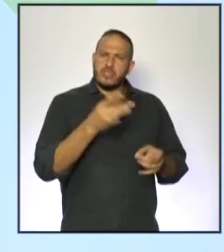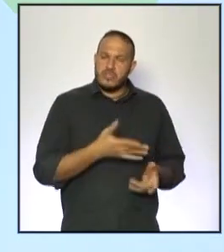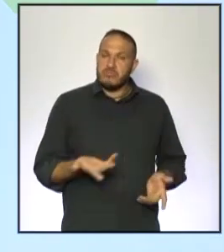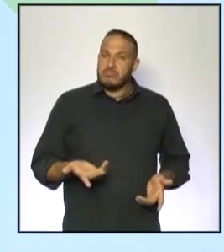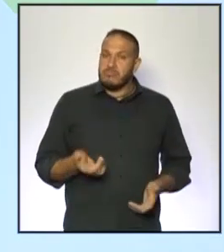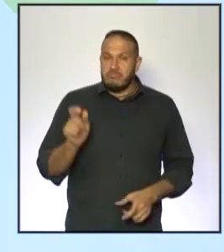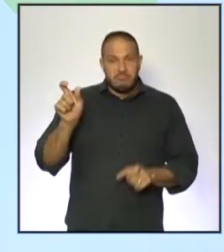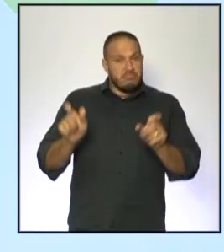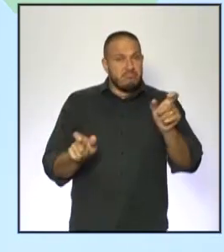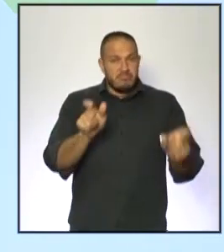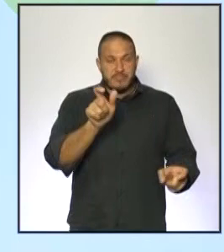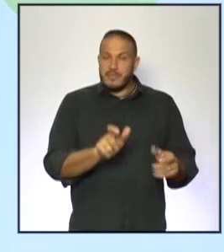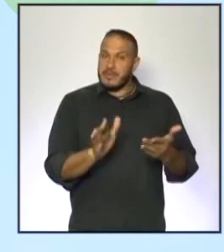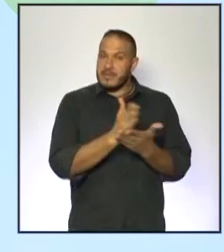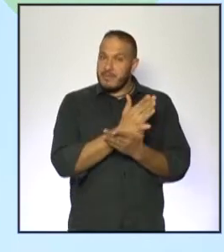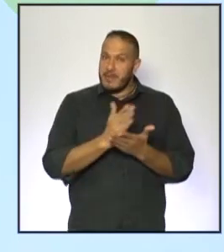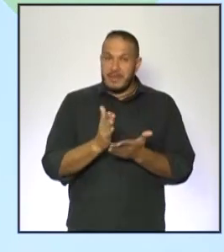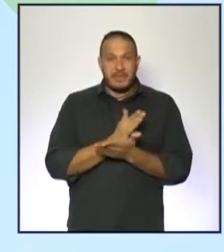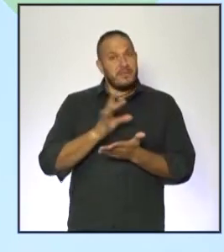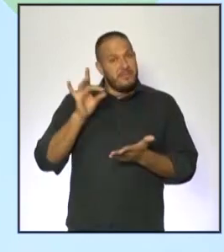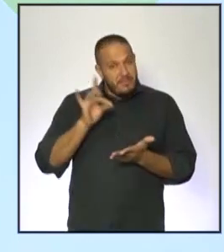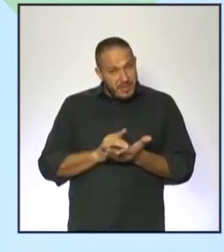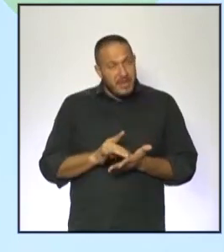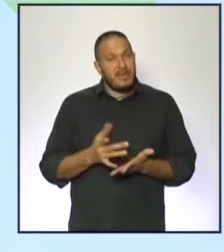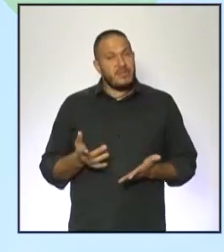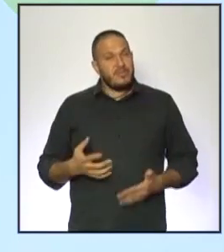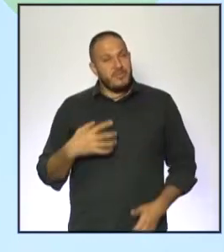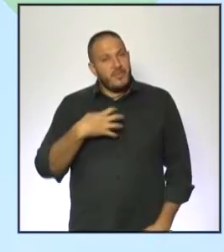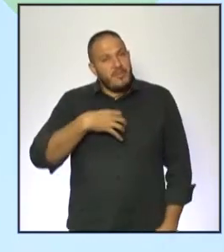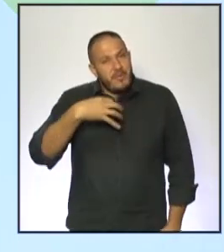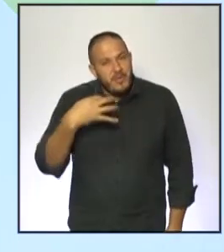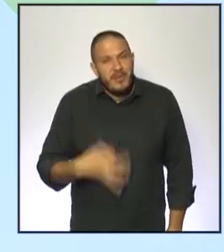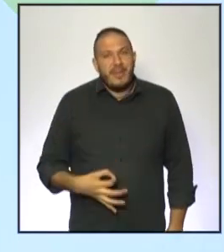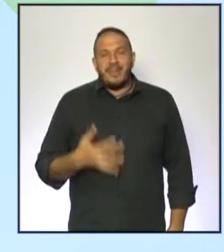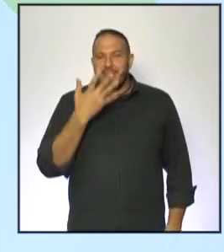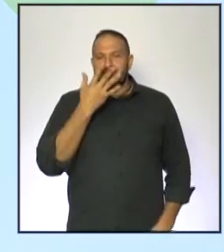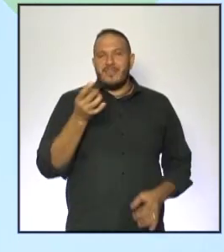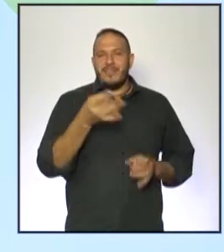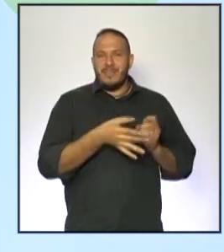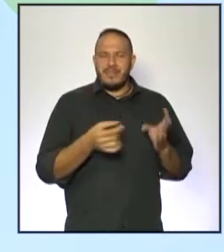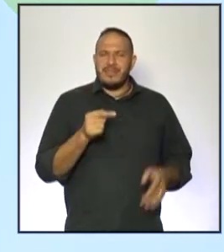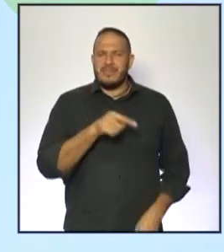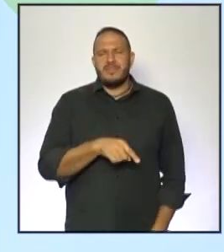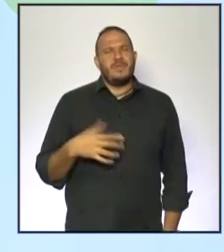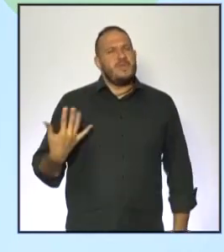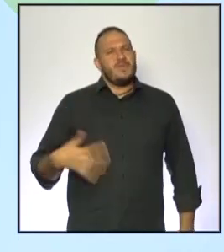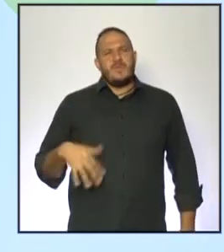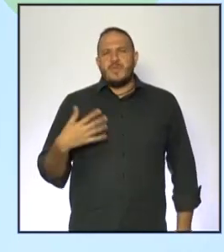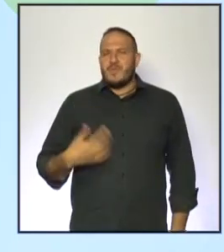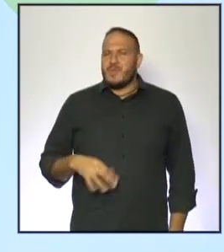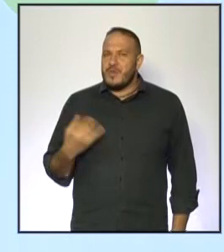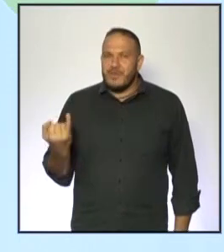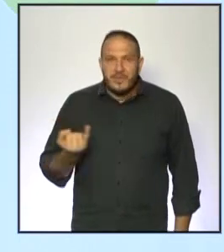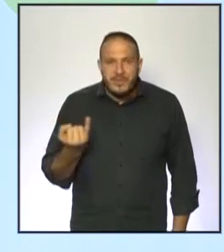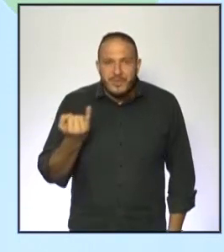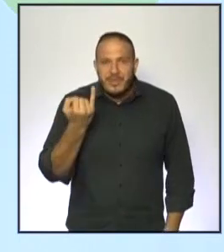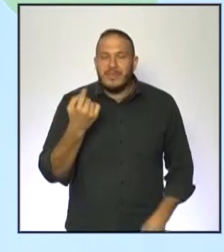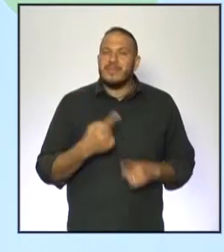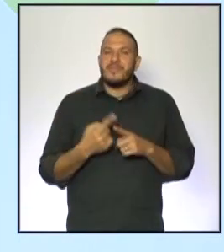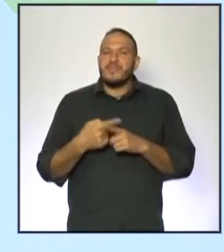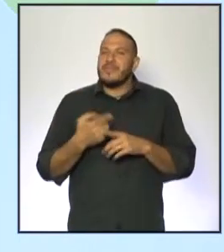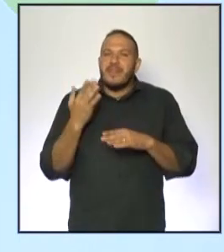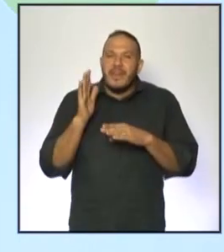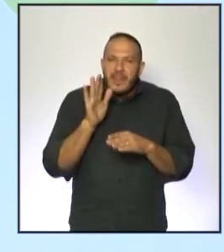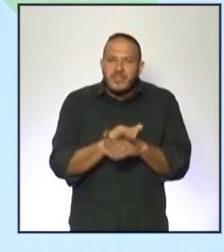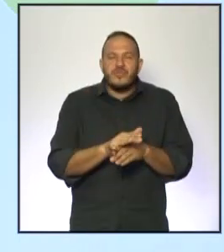a separação e descartam de forma correta o lixo. Isso é super importante, porque ajuda a diminuir, primeiro,